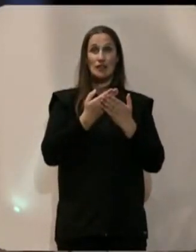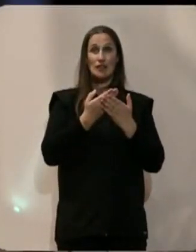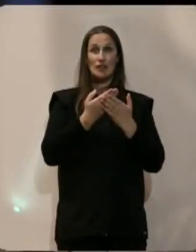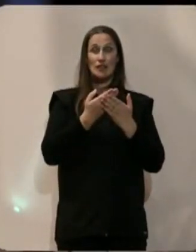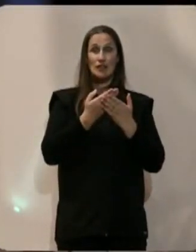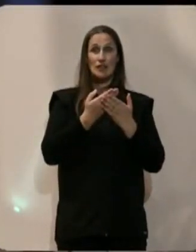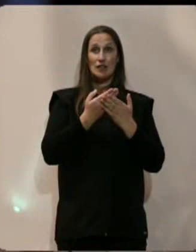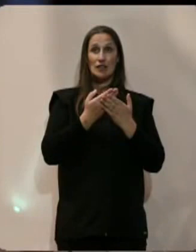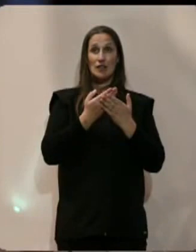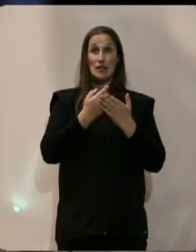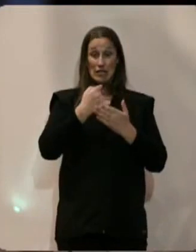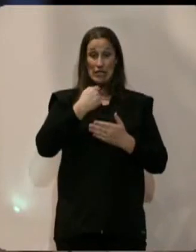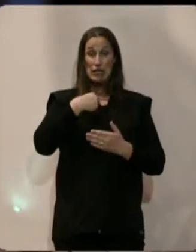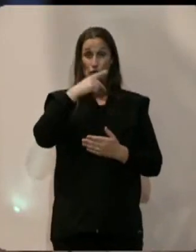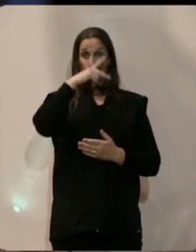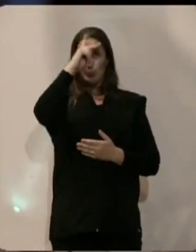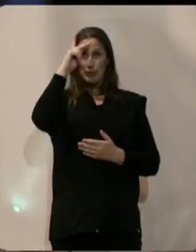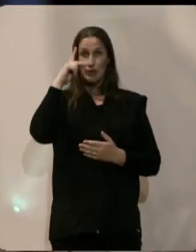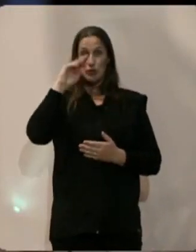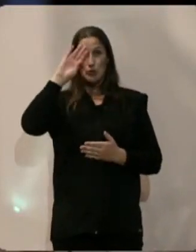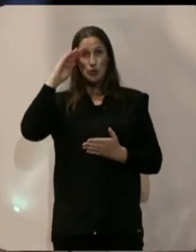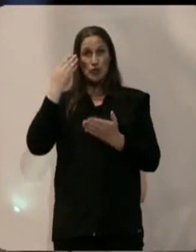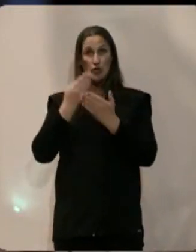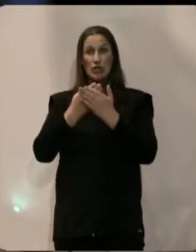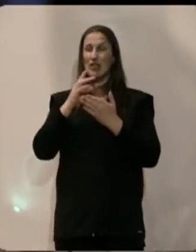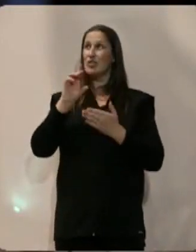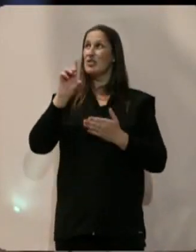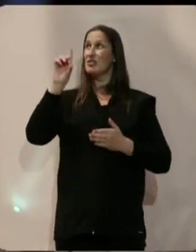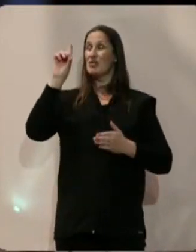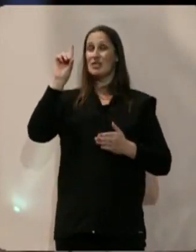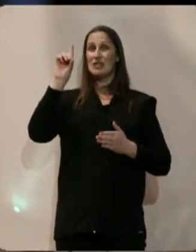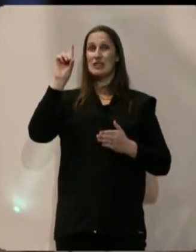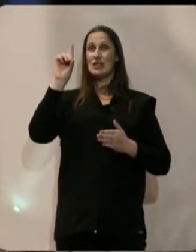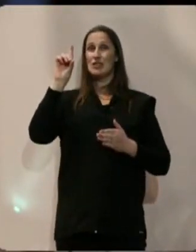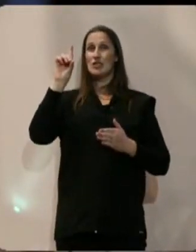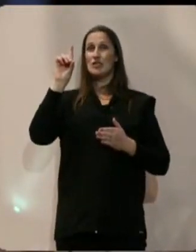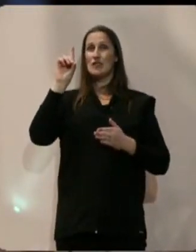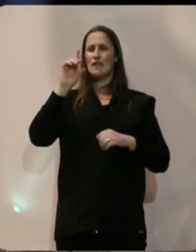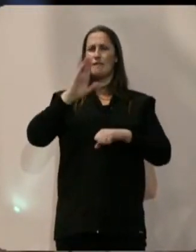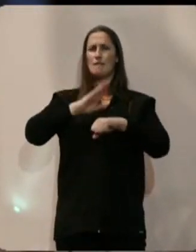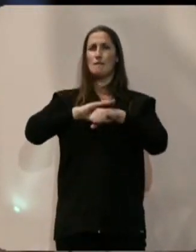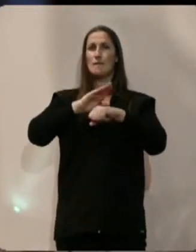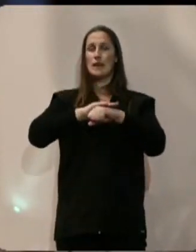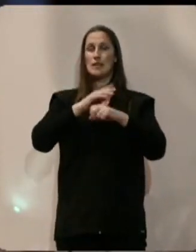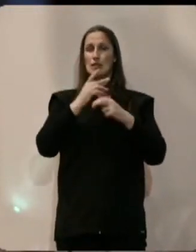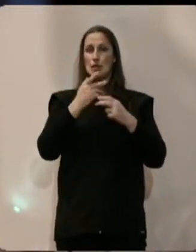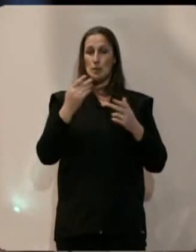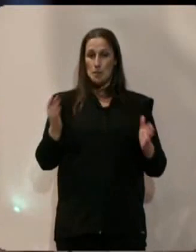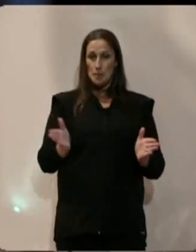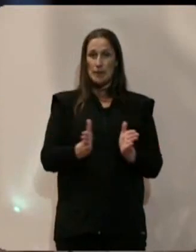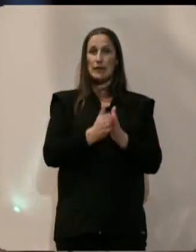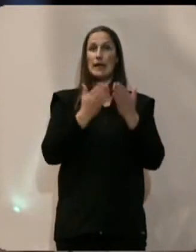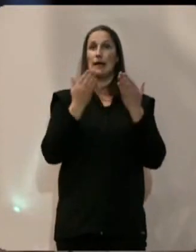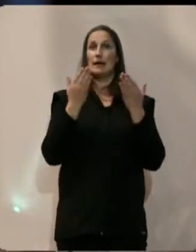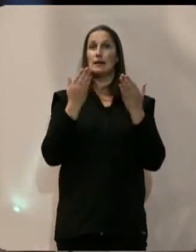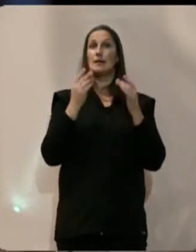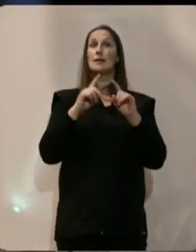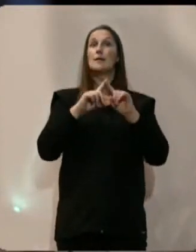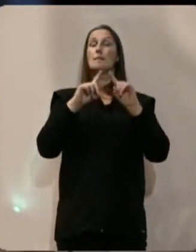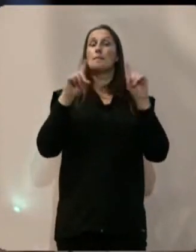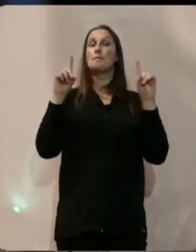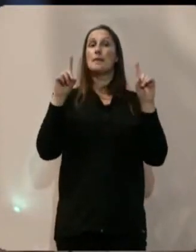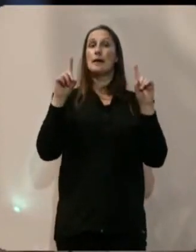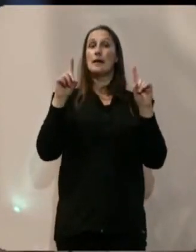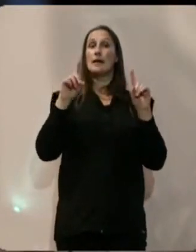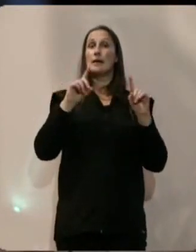Eu creio num Deus que não apenas faz coisas pontuais, mas se for preciso mudar